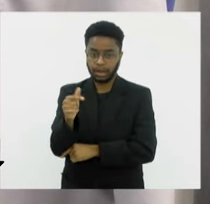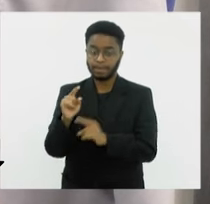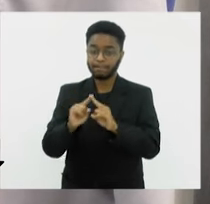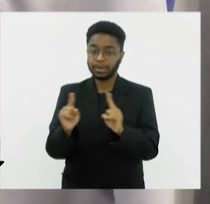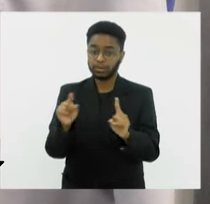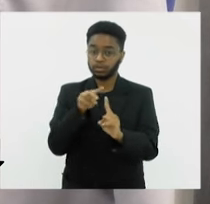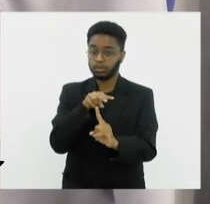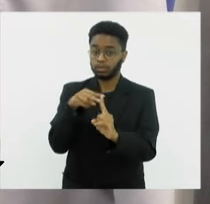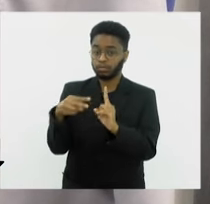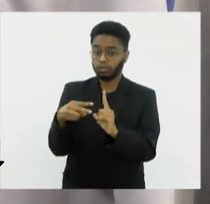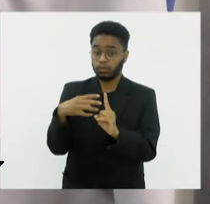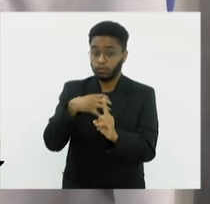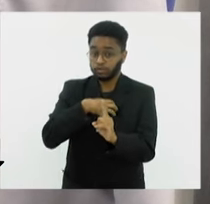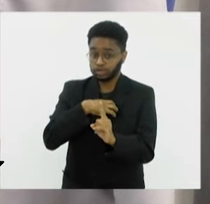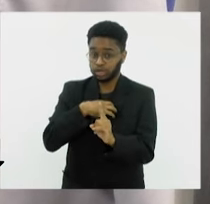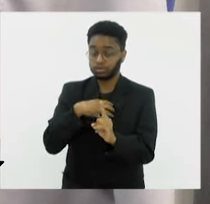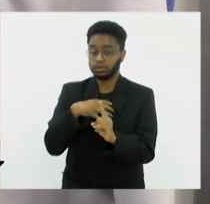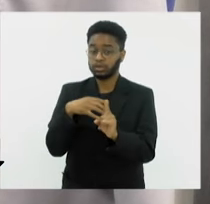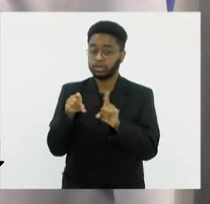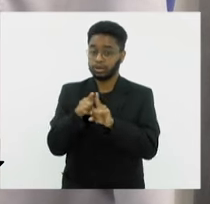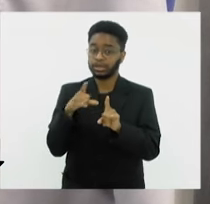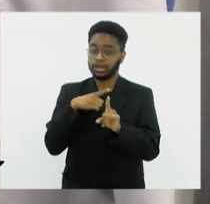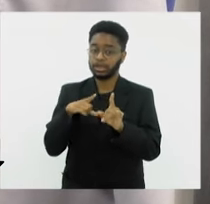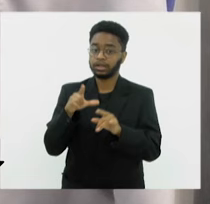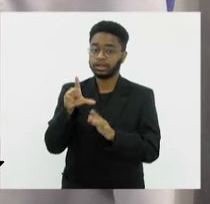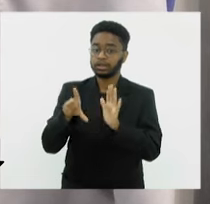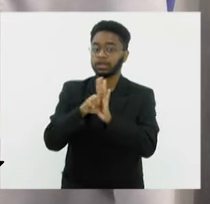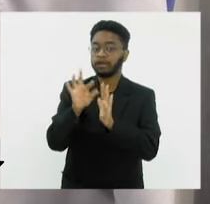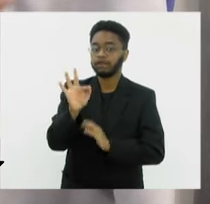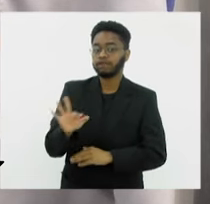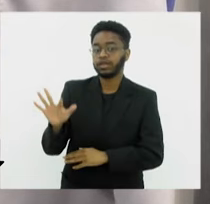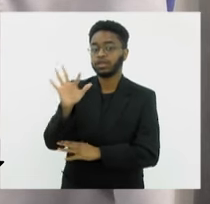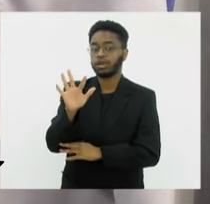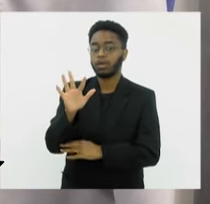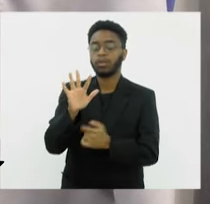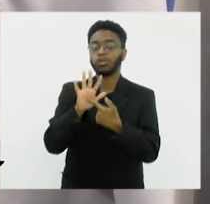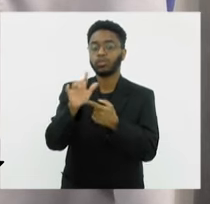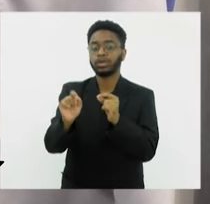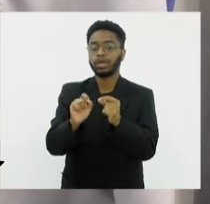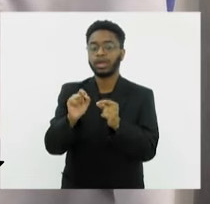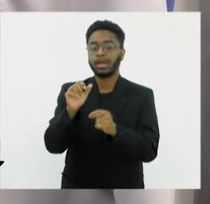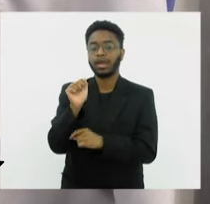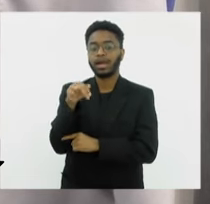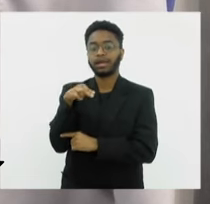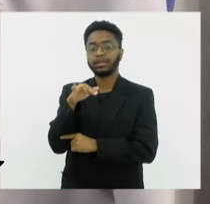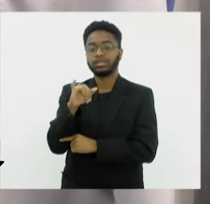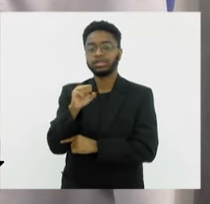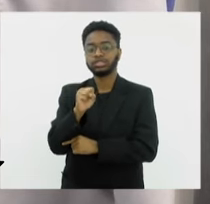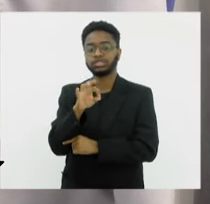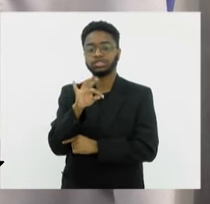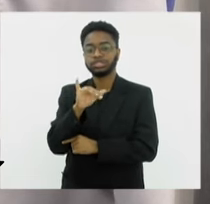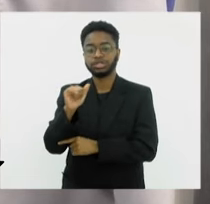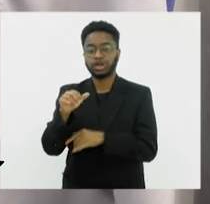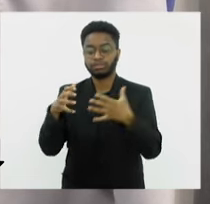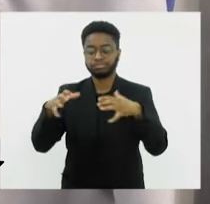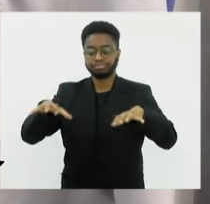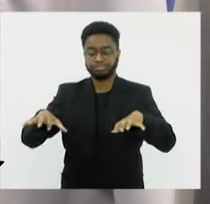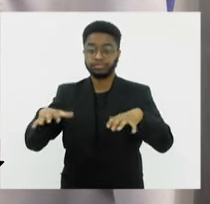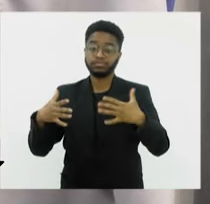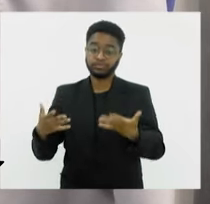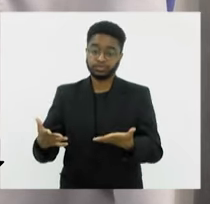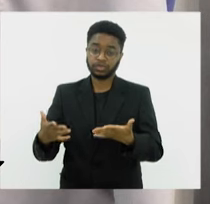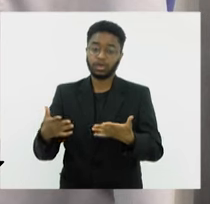olhar exclusivo da forma, inclusive há uma lei federal anistiando o período para os dois lados. Então, remoer esse